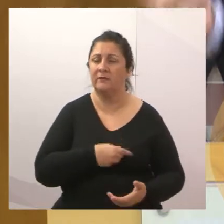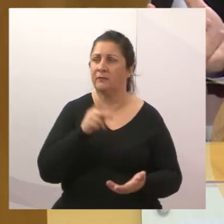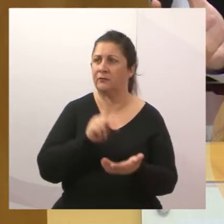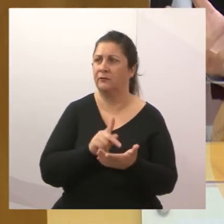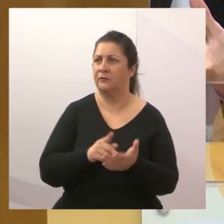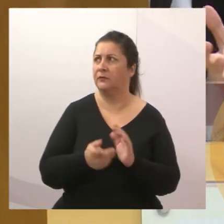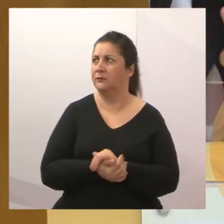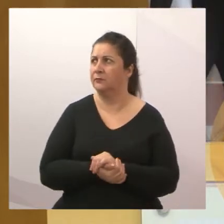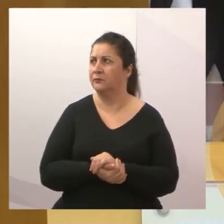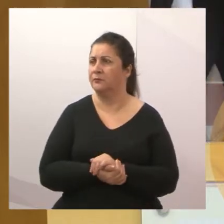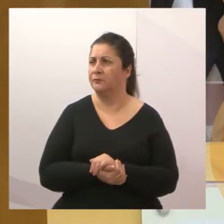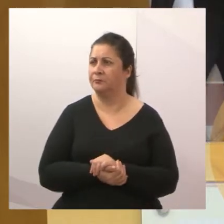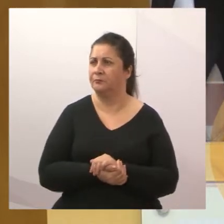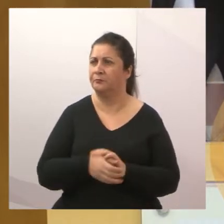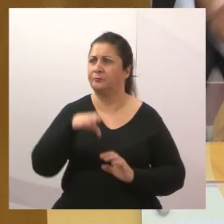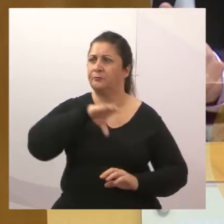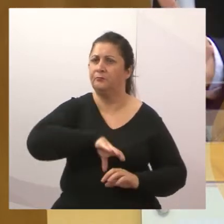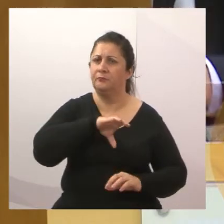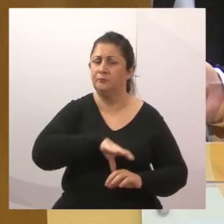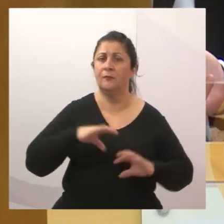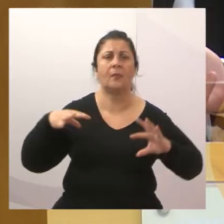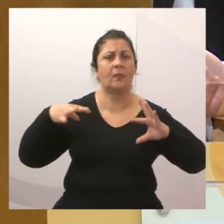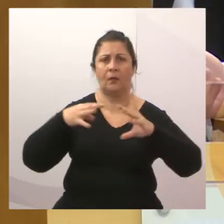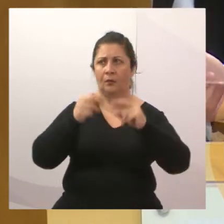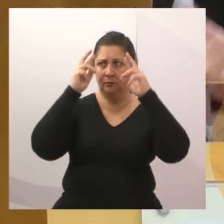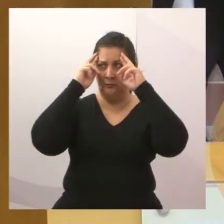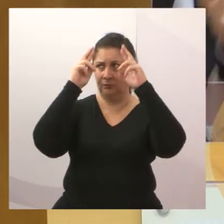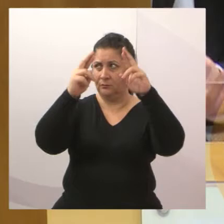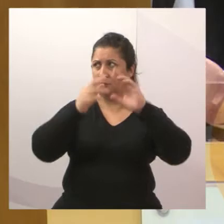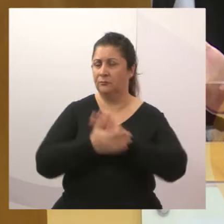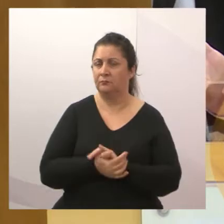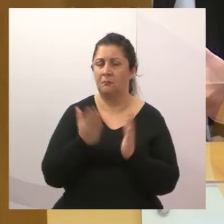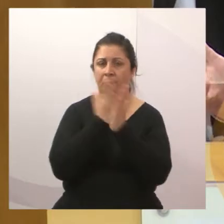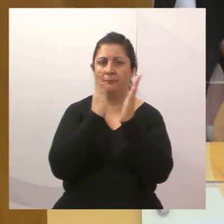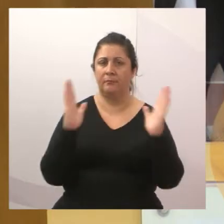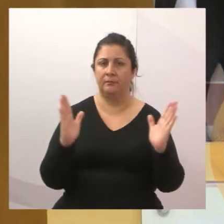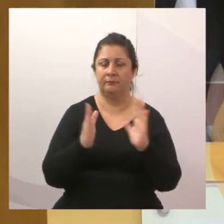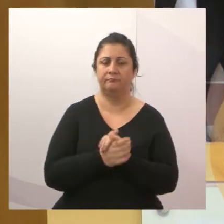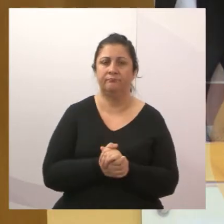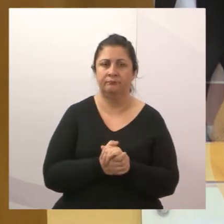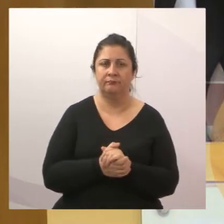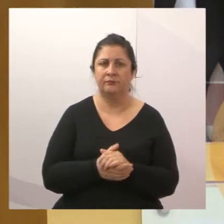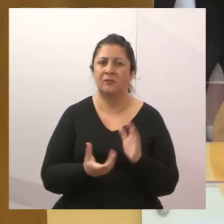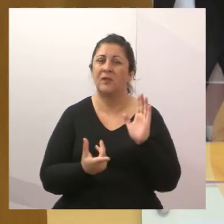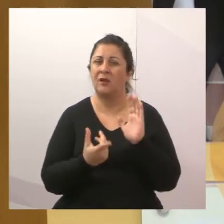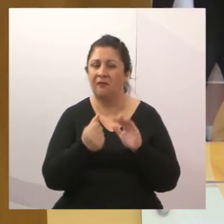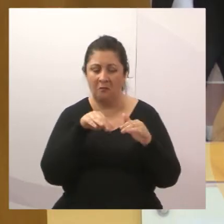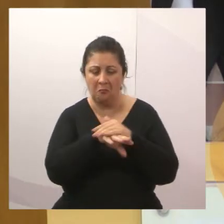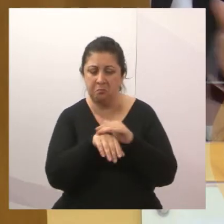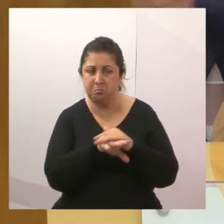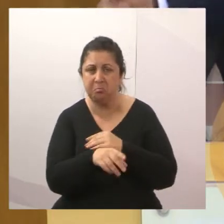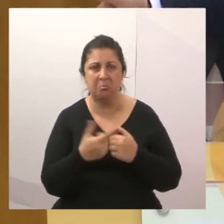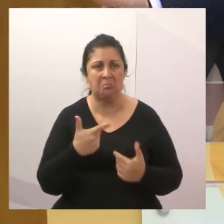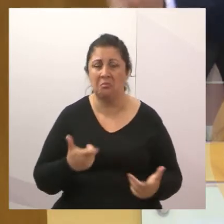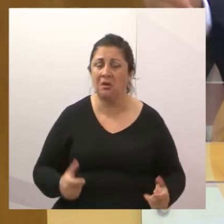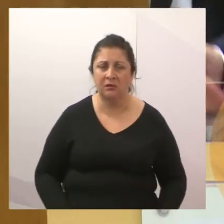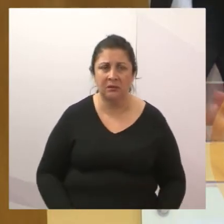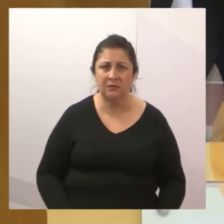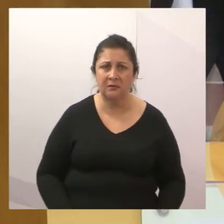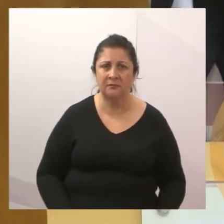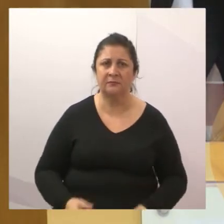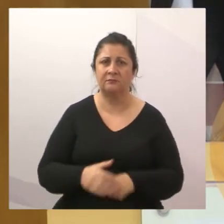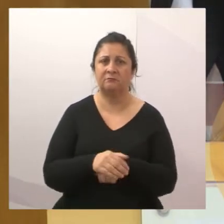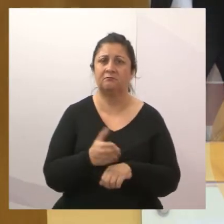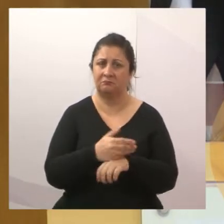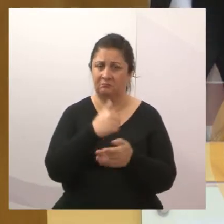e é uma cidade que, com todo respeito, está parada. Os investimentos não chegam. Estava aqui agora